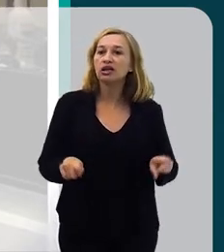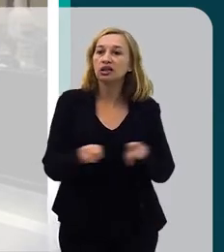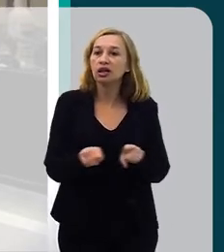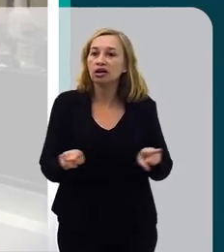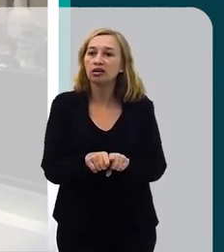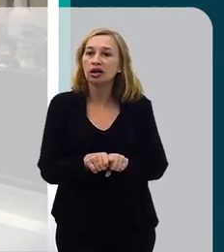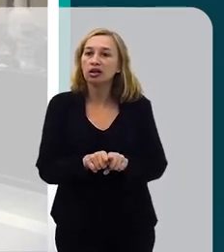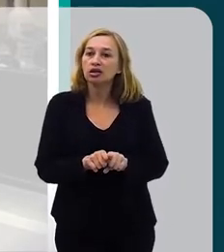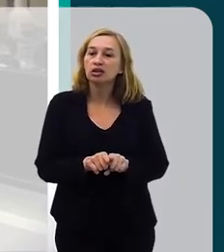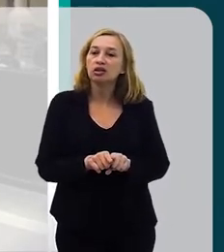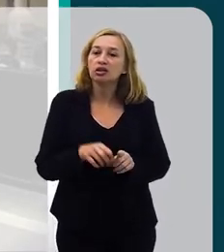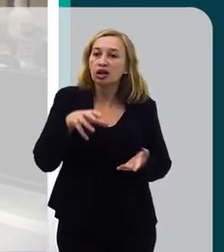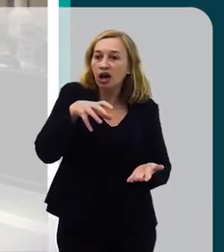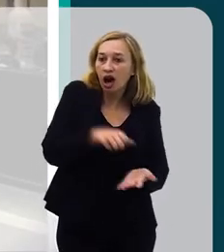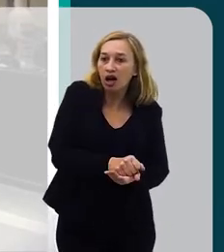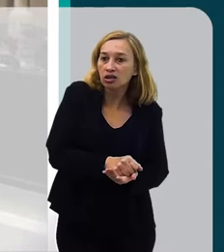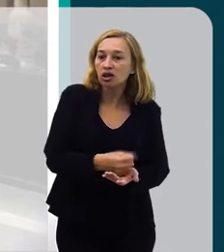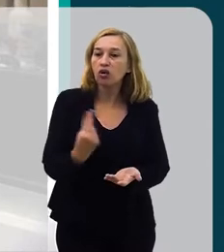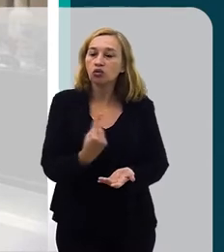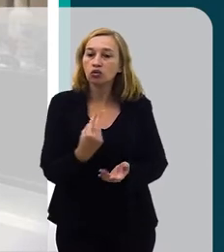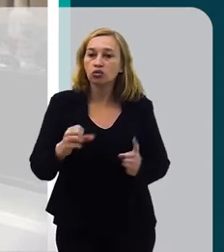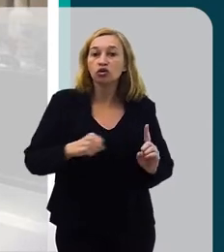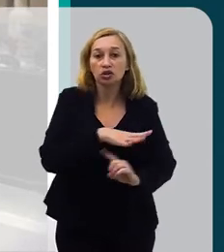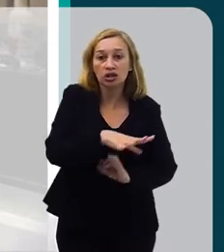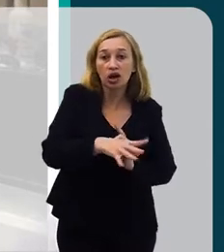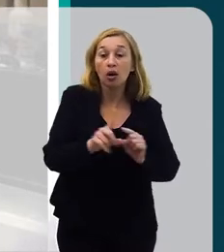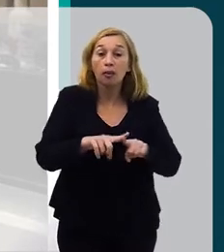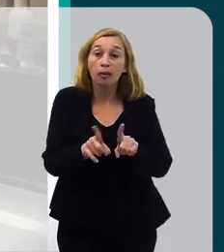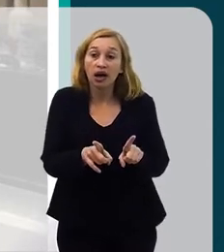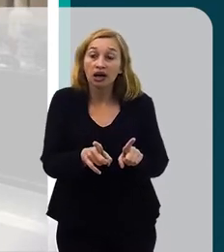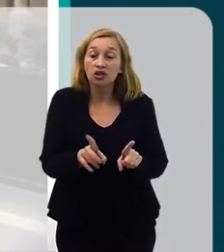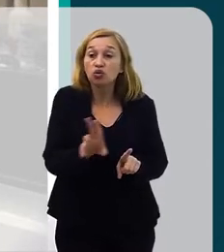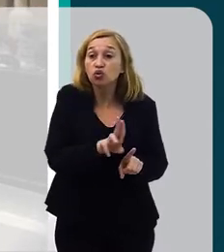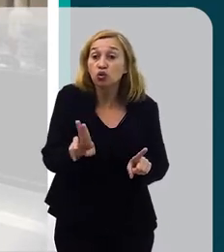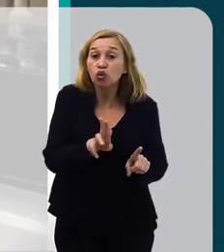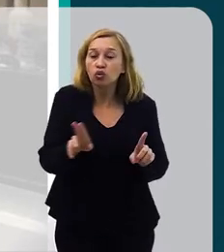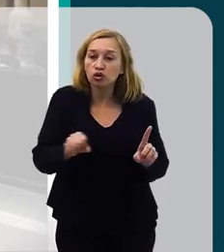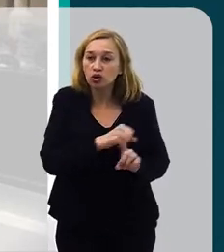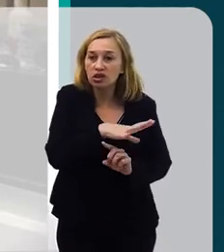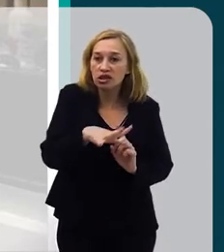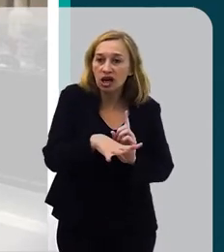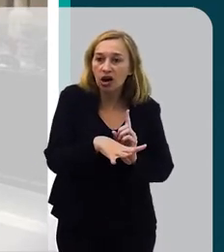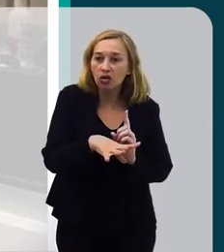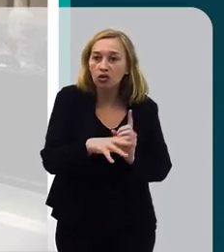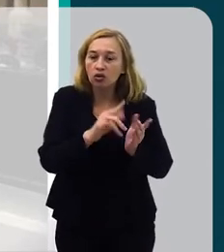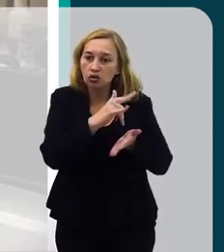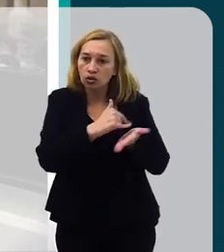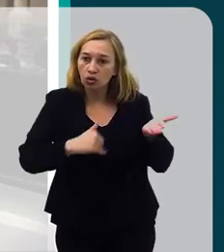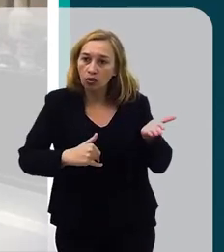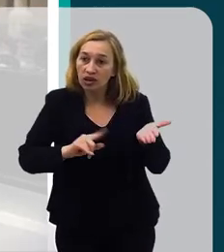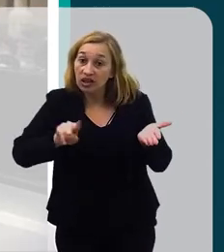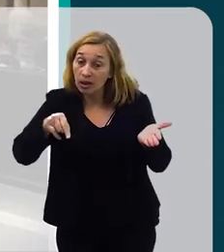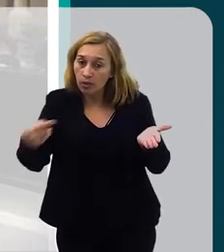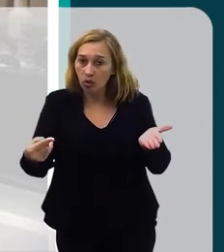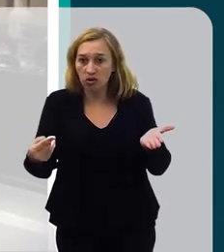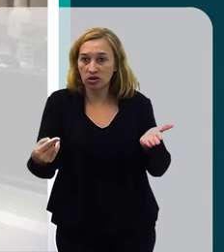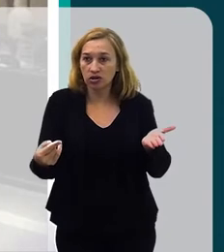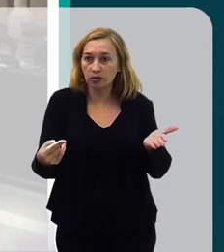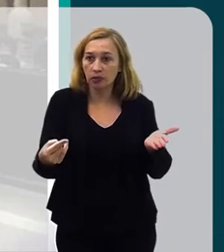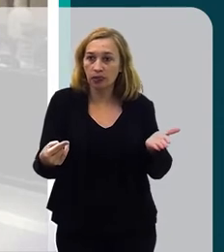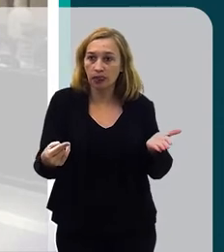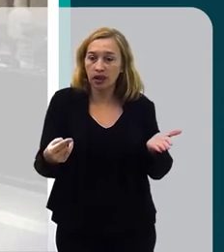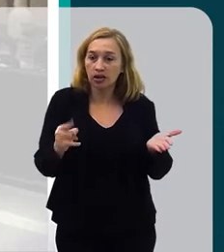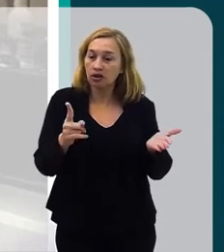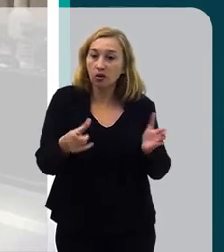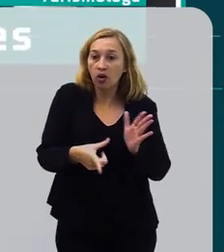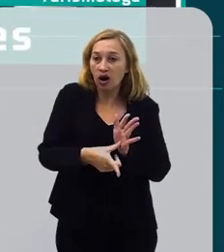nós temos a possibilidade também de registrar o nome social. Só que o nome social no documento vem